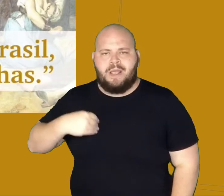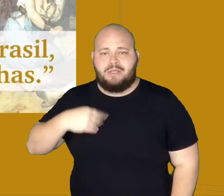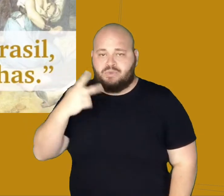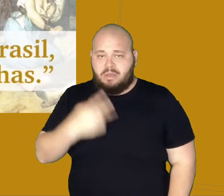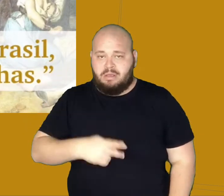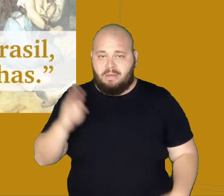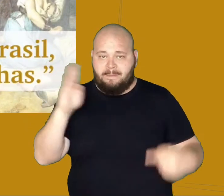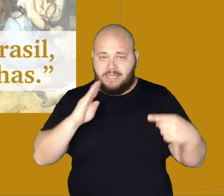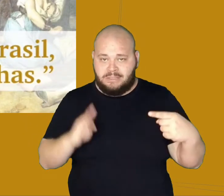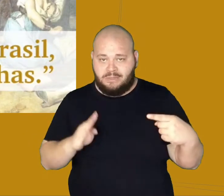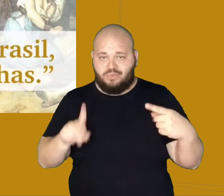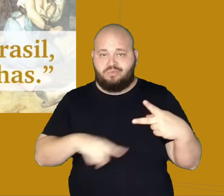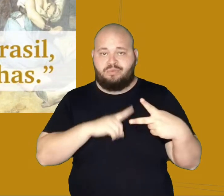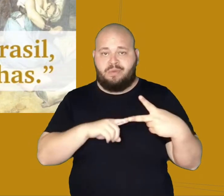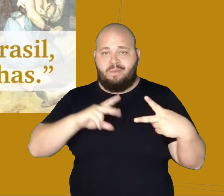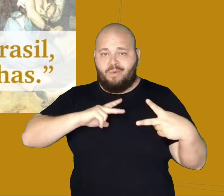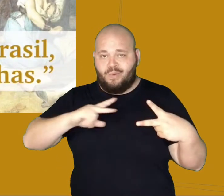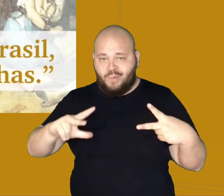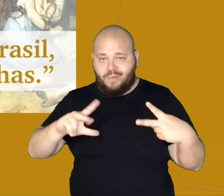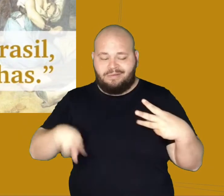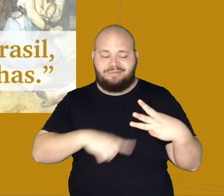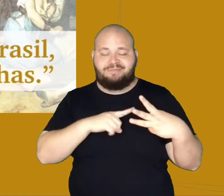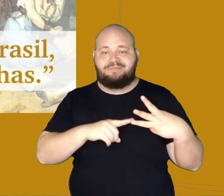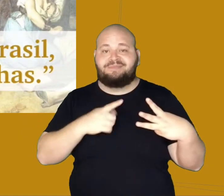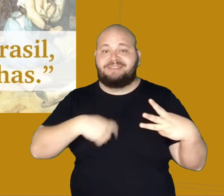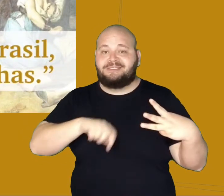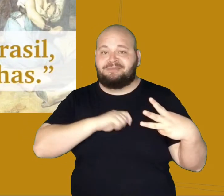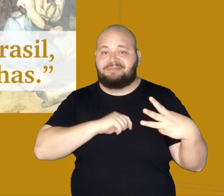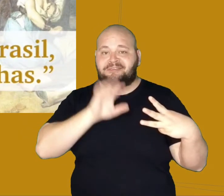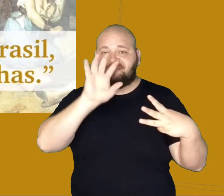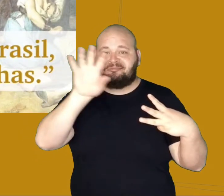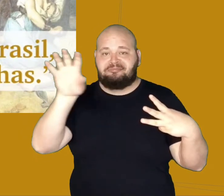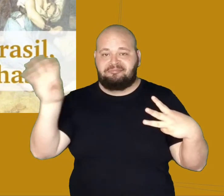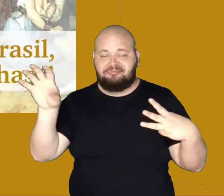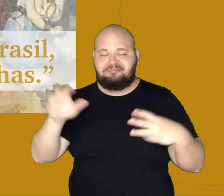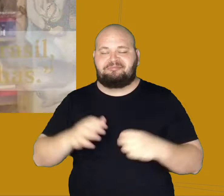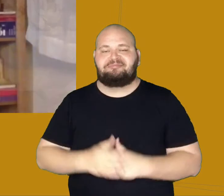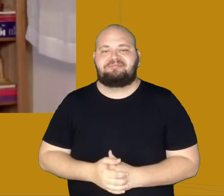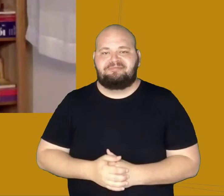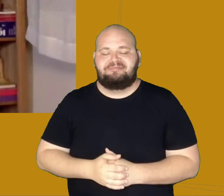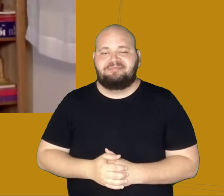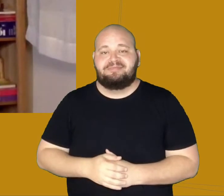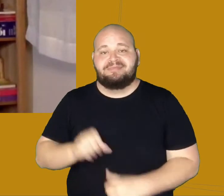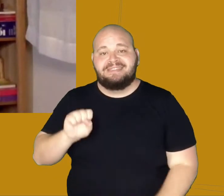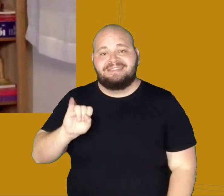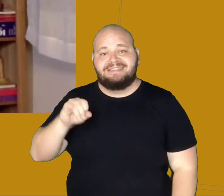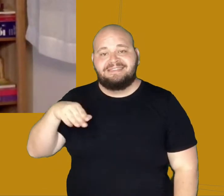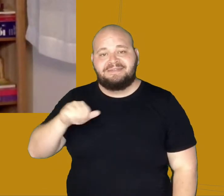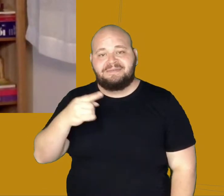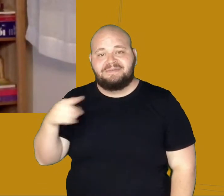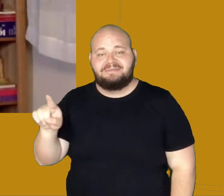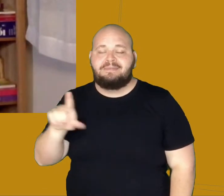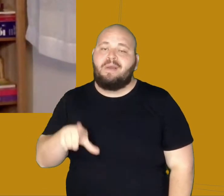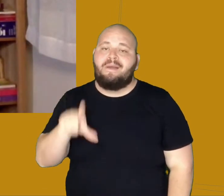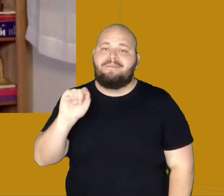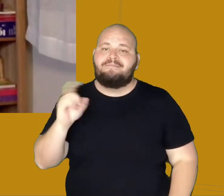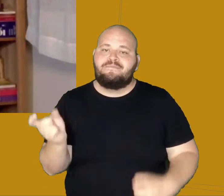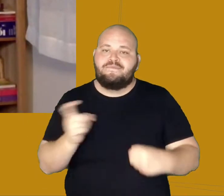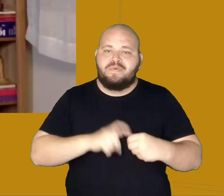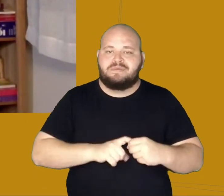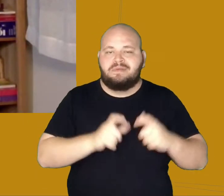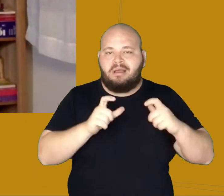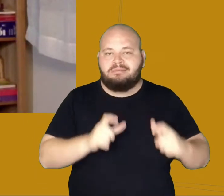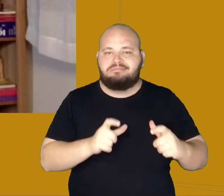dos médicos do Brasil, de Portugal e das Espanhas. Preferindo voltar à sua terra natal, ele